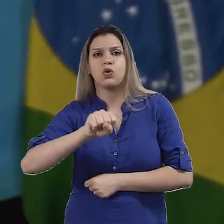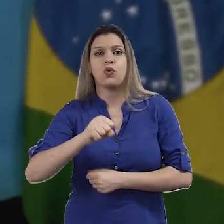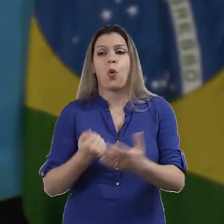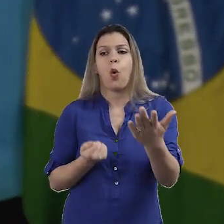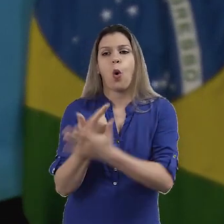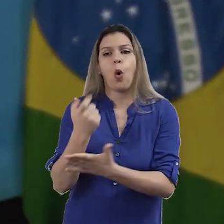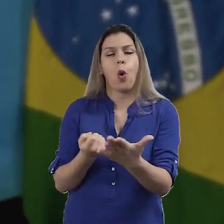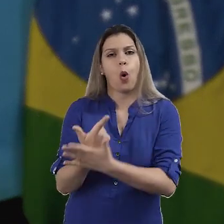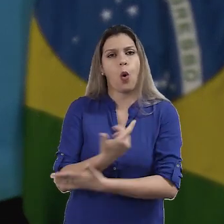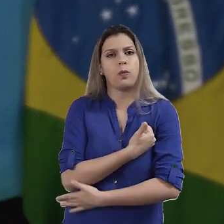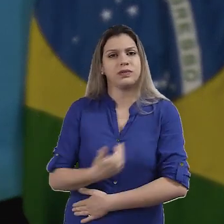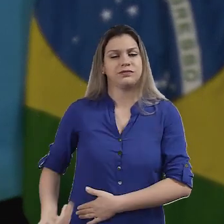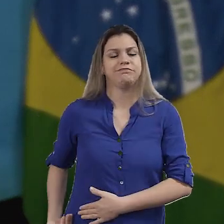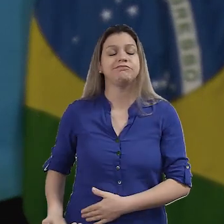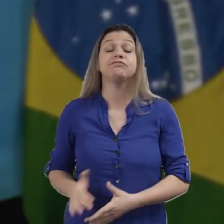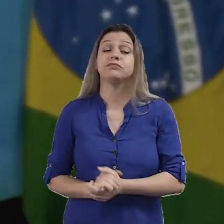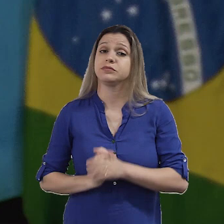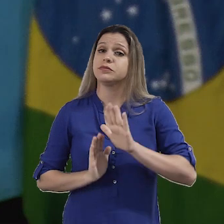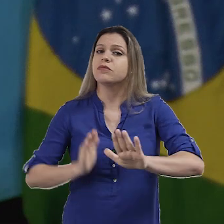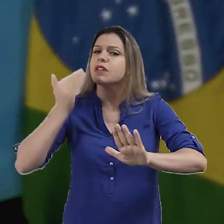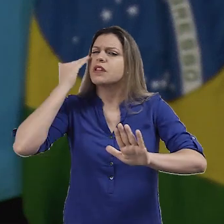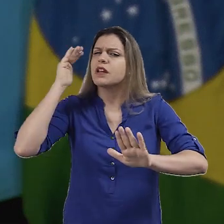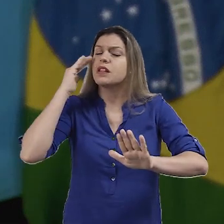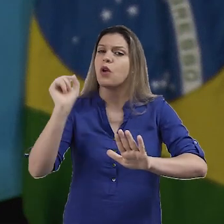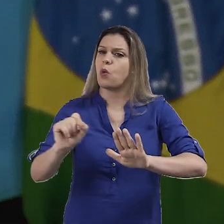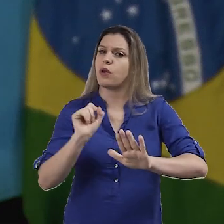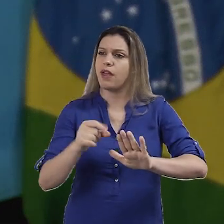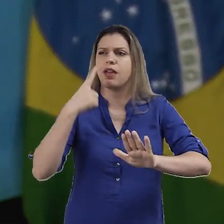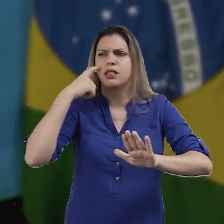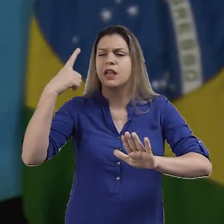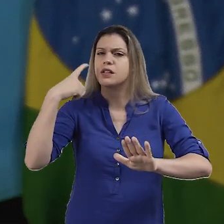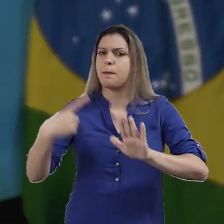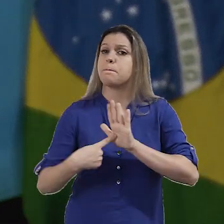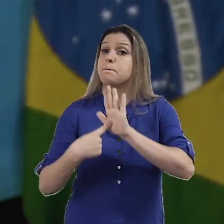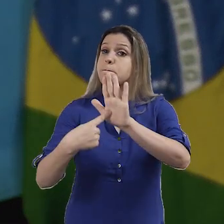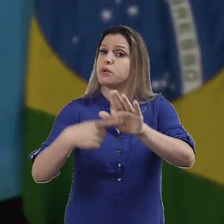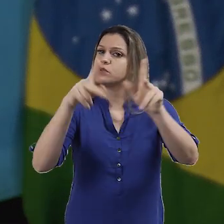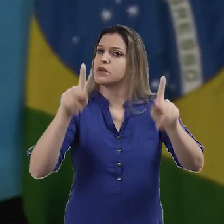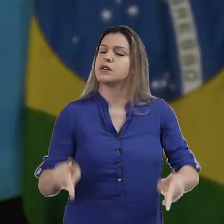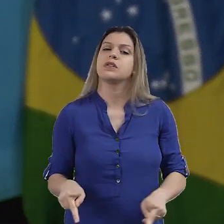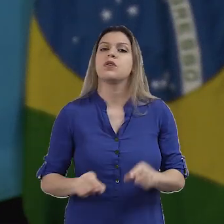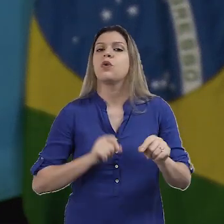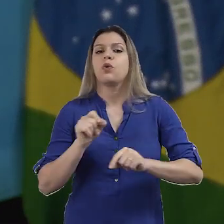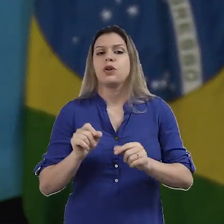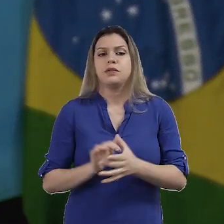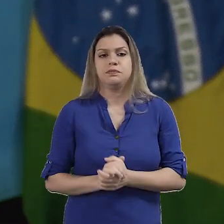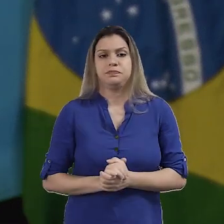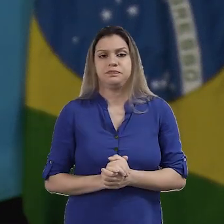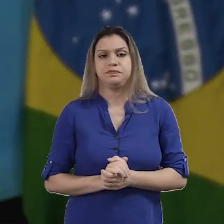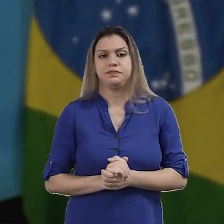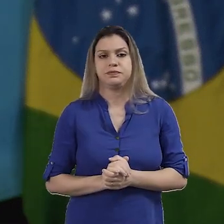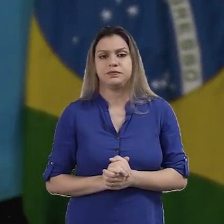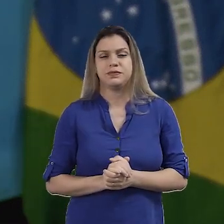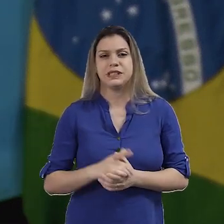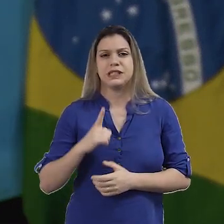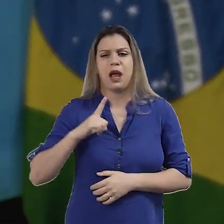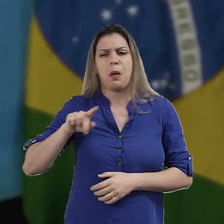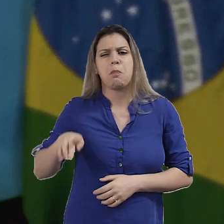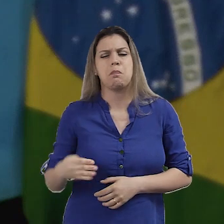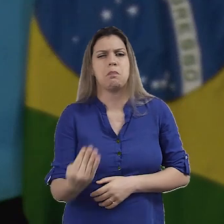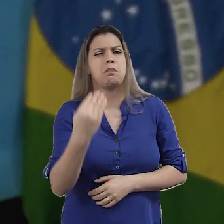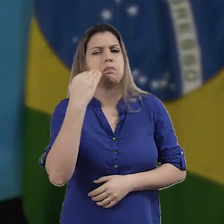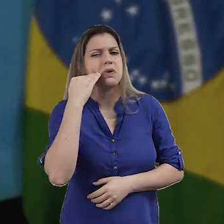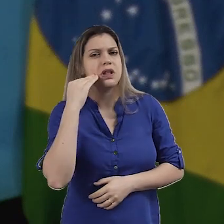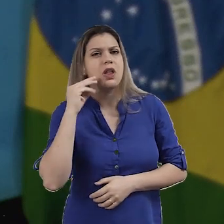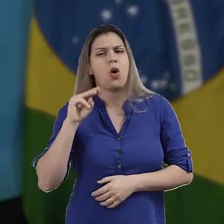governo. E assim, para a gente entender, que eu acho interessante passar para a população quando a gente ouve falar desses